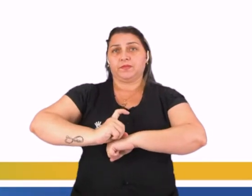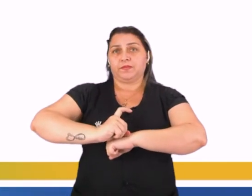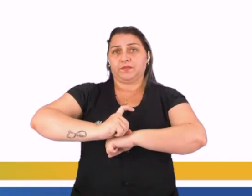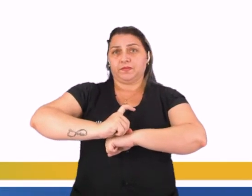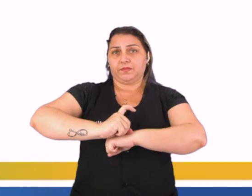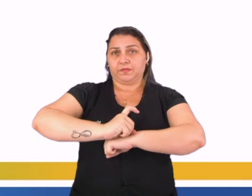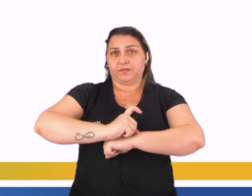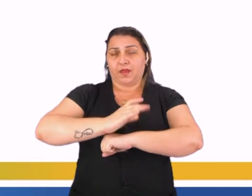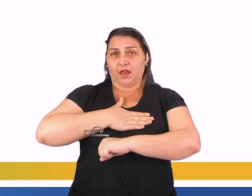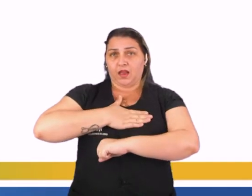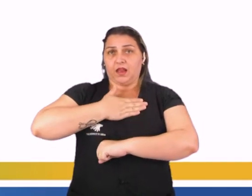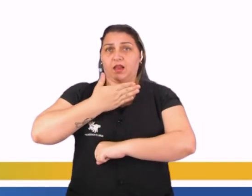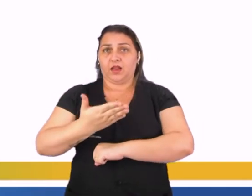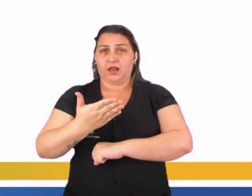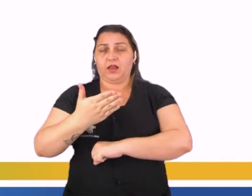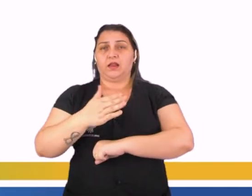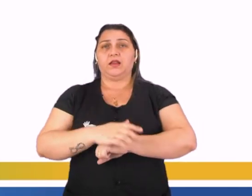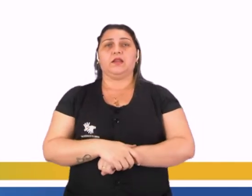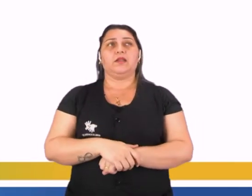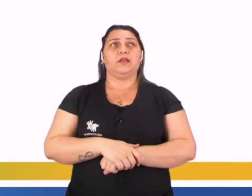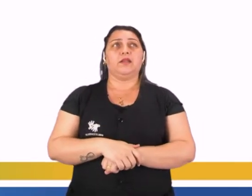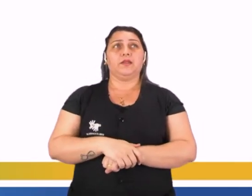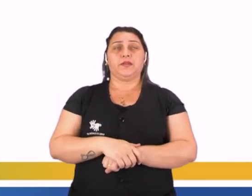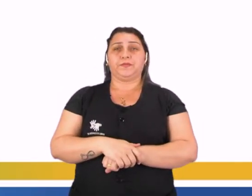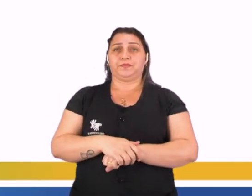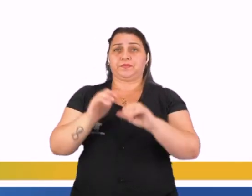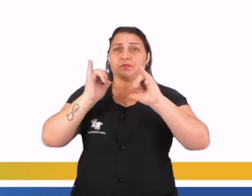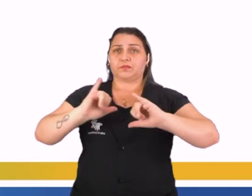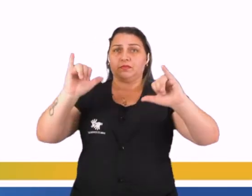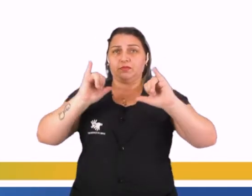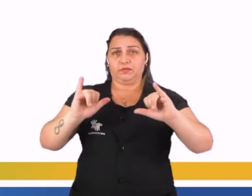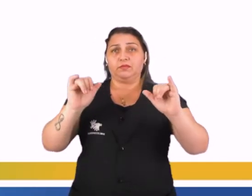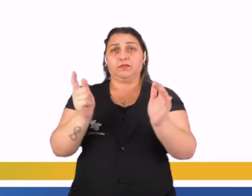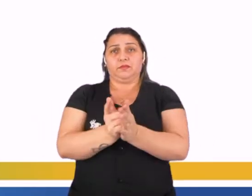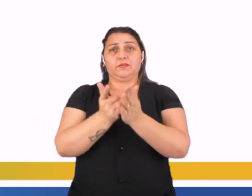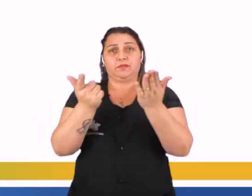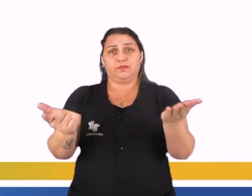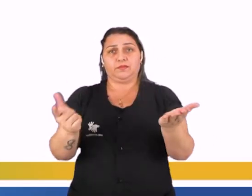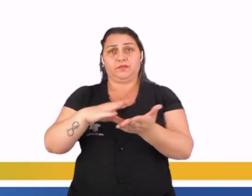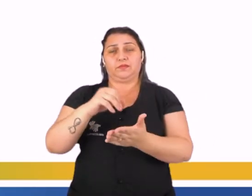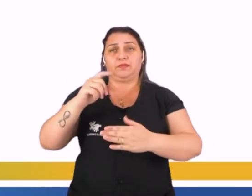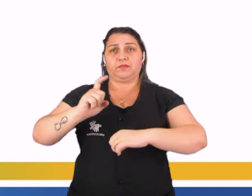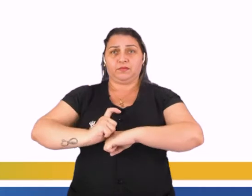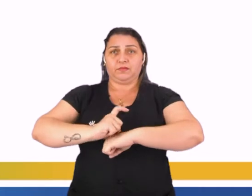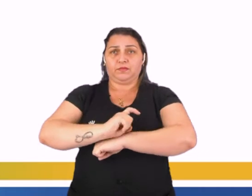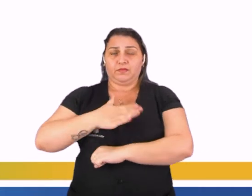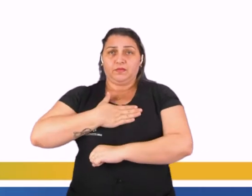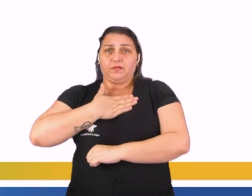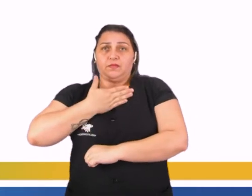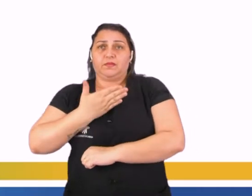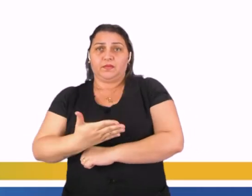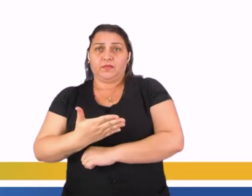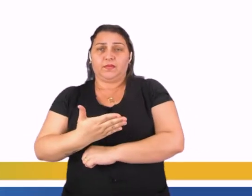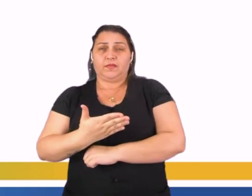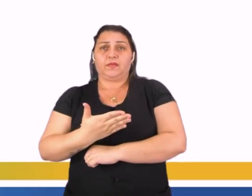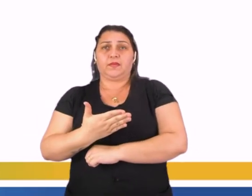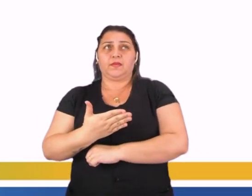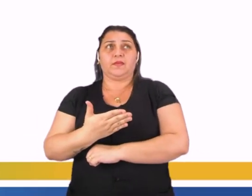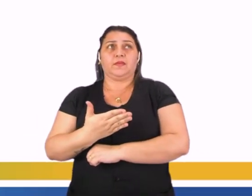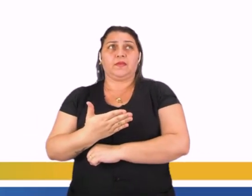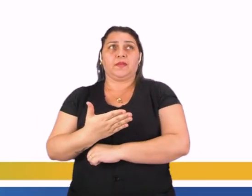os artigos de opinião, os editoriais, entre outros. Mas geralmente a notícia ela é um